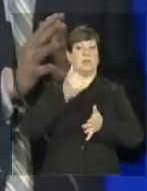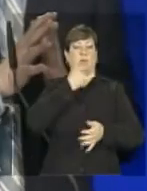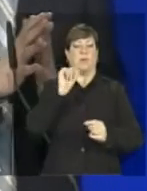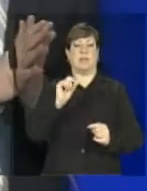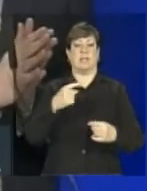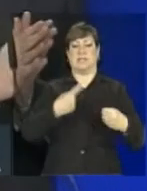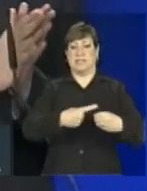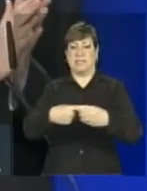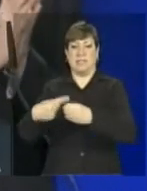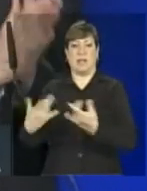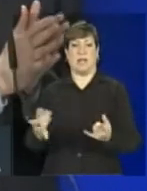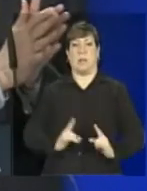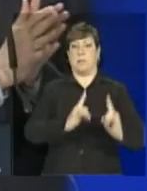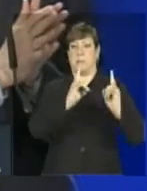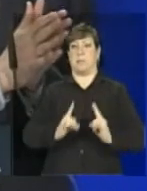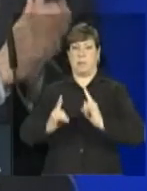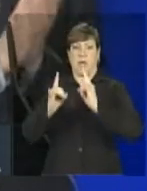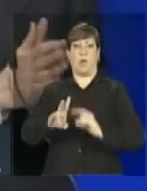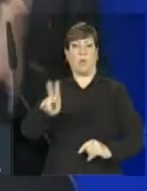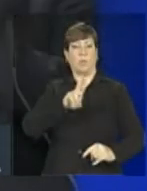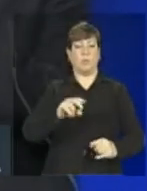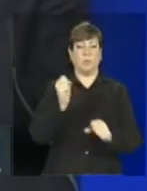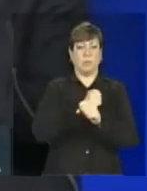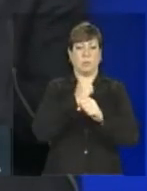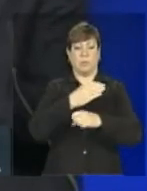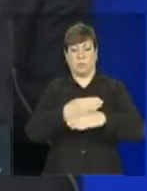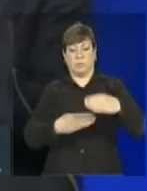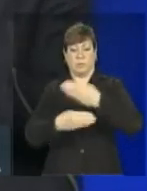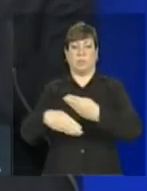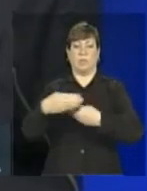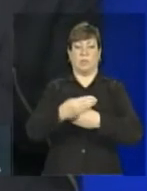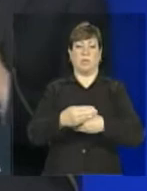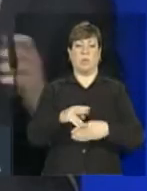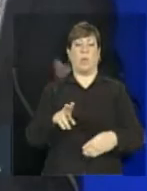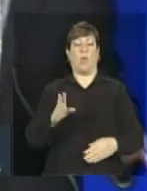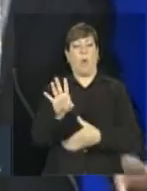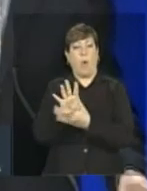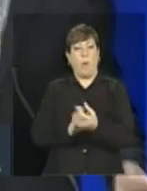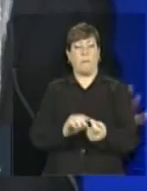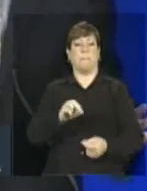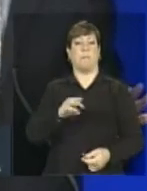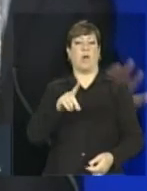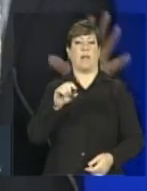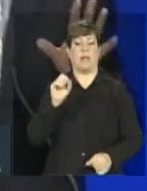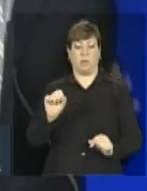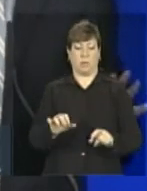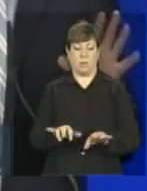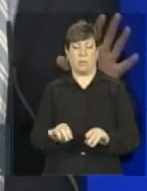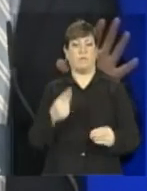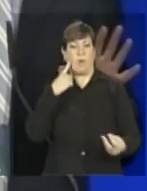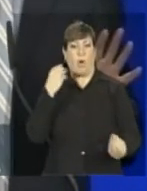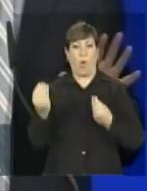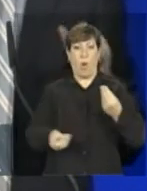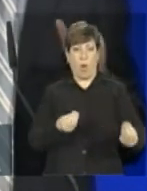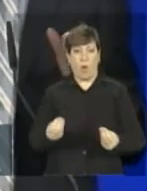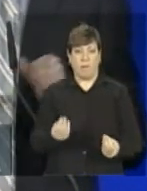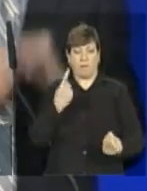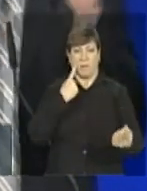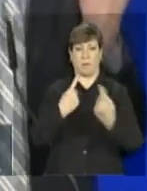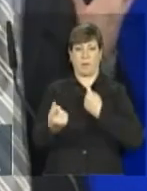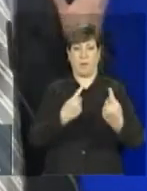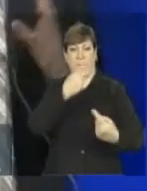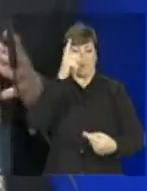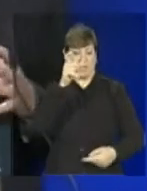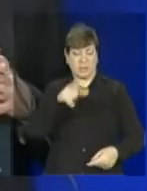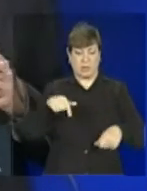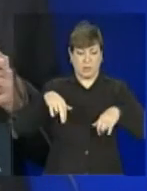prédios serão construídos utilizando modelos de computação que irão predizer o movimento de pessoas e veículos. E isso